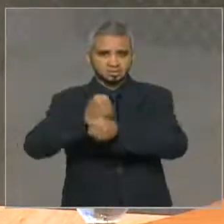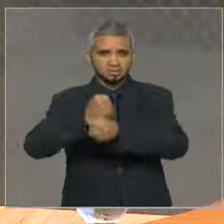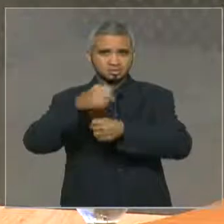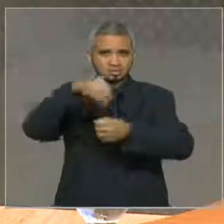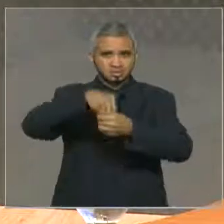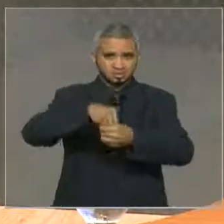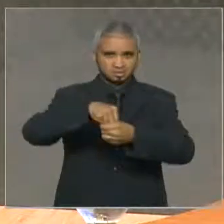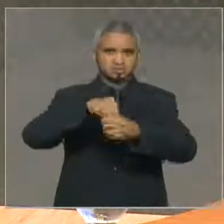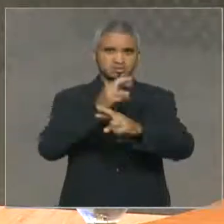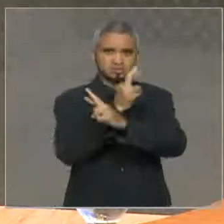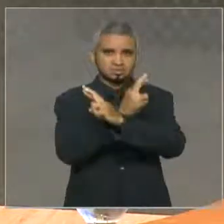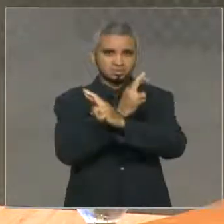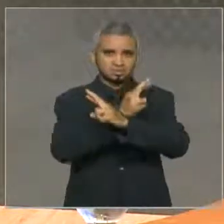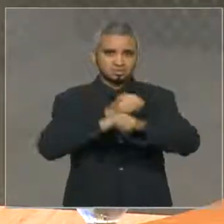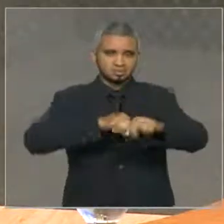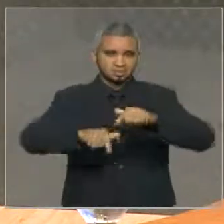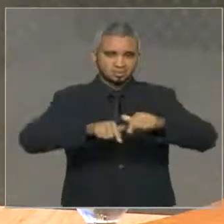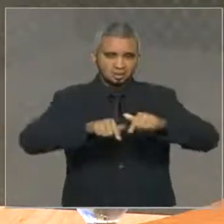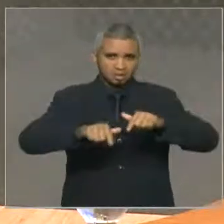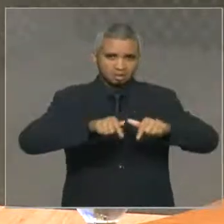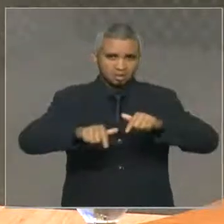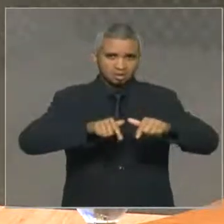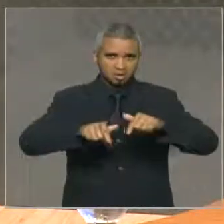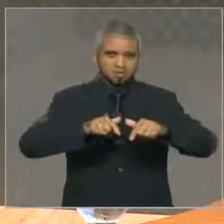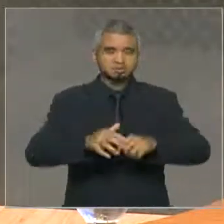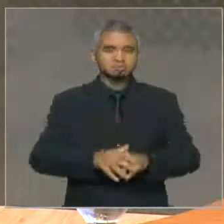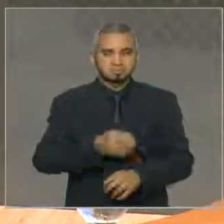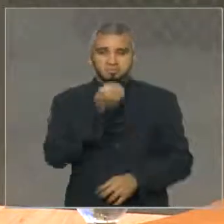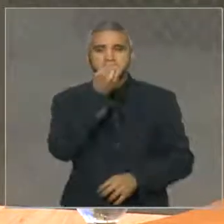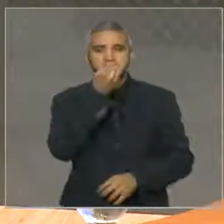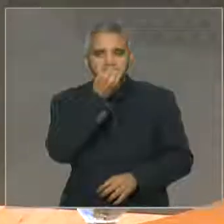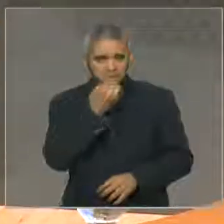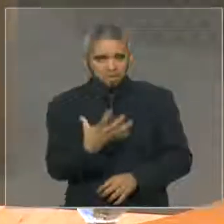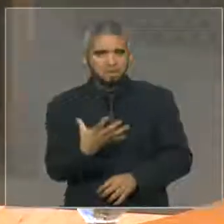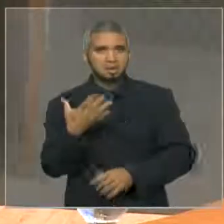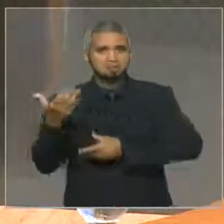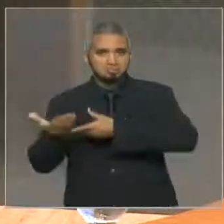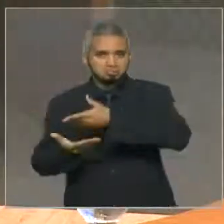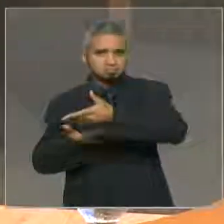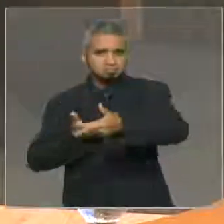casa, sendo muito bem recebido por todos.